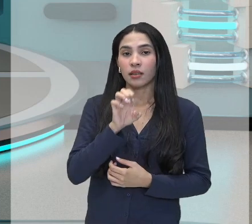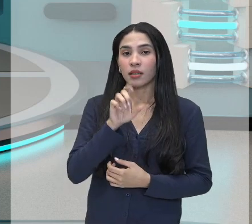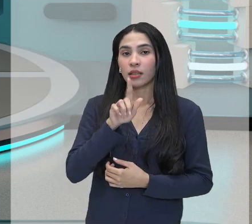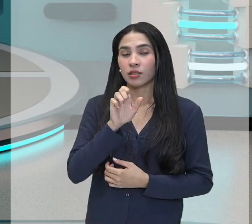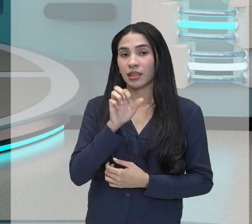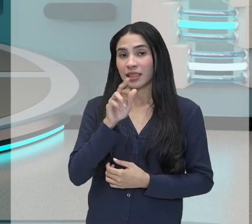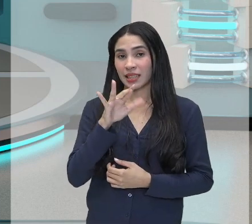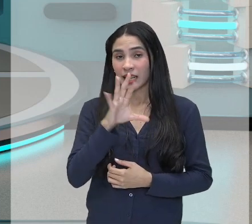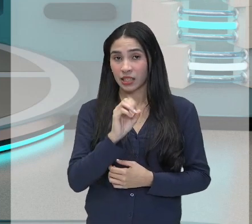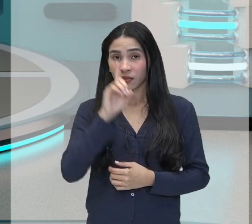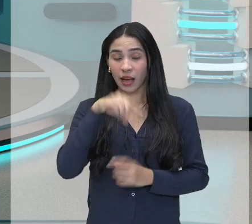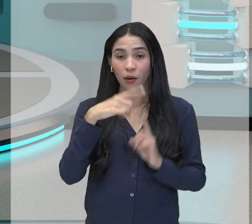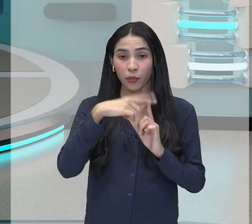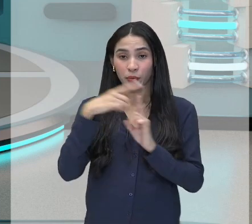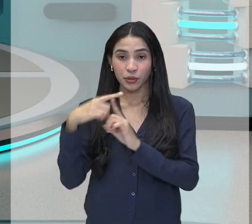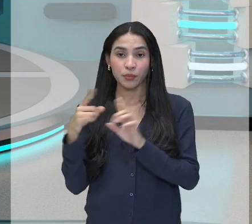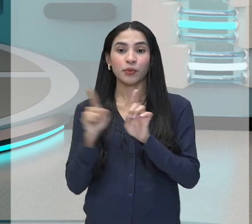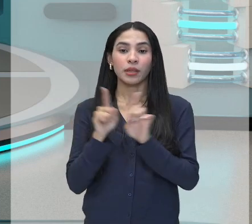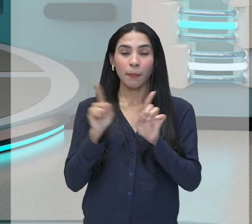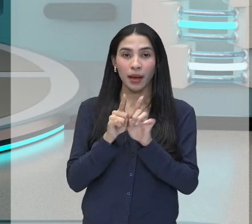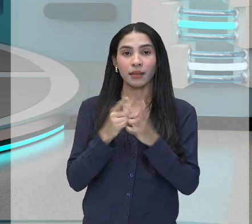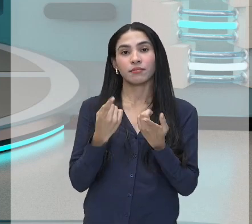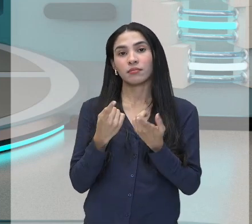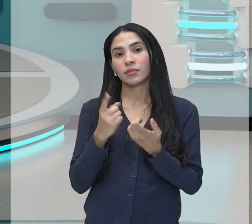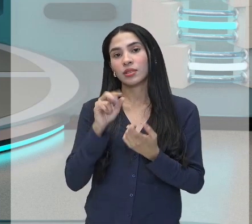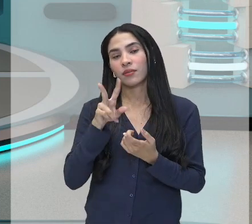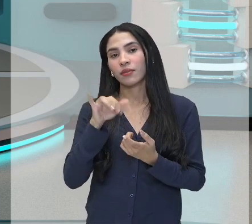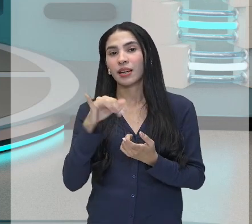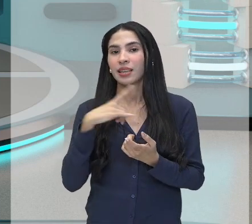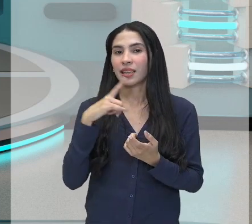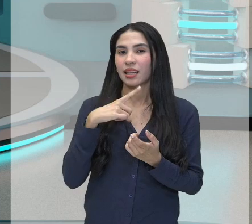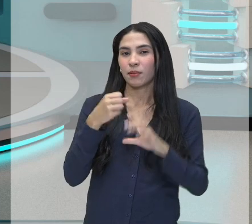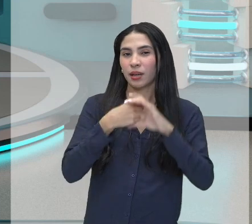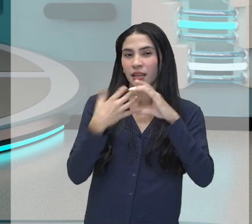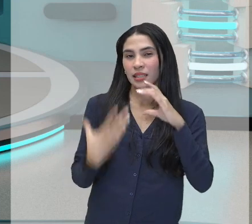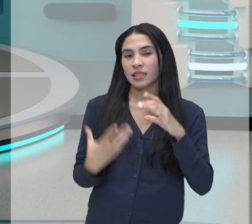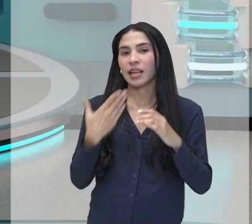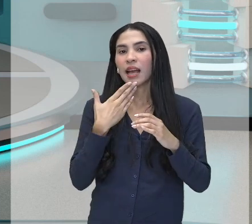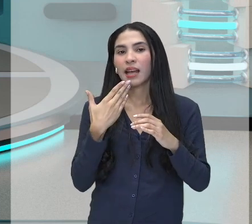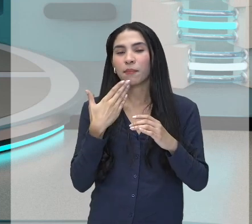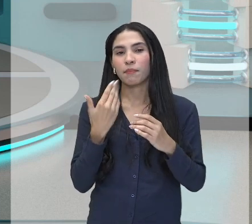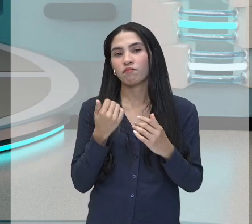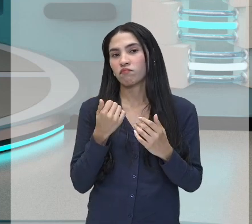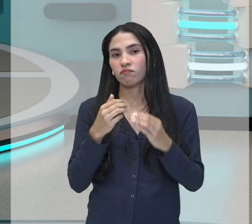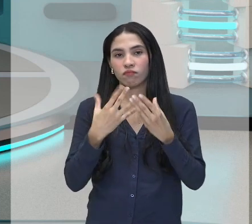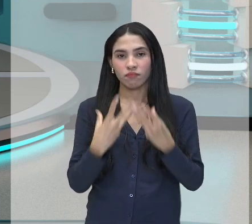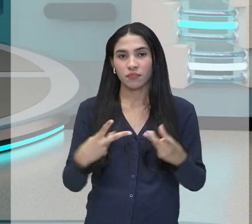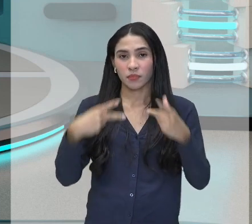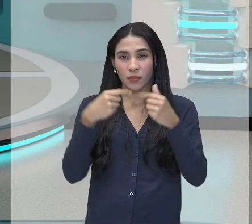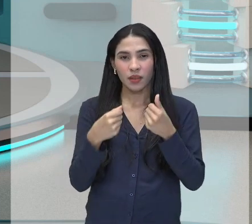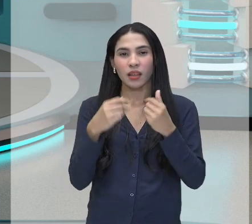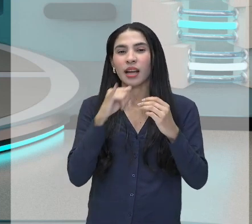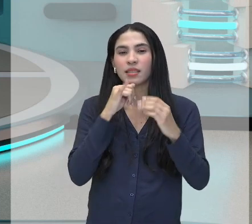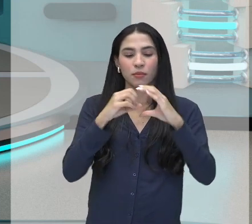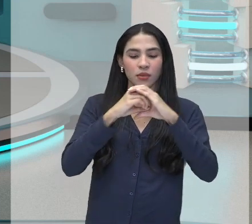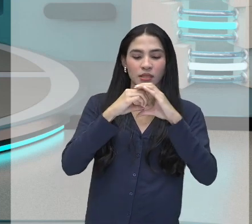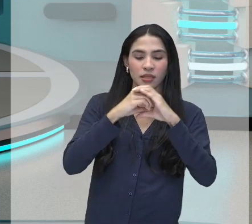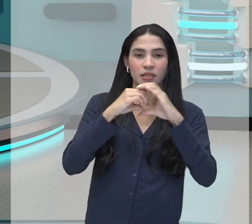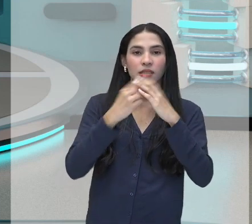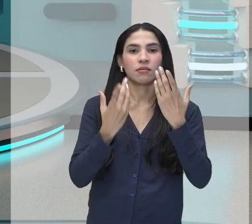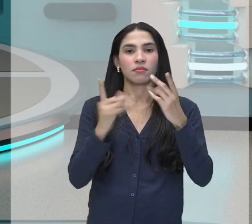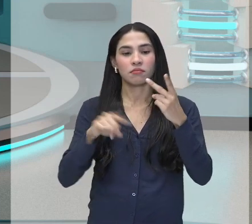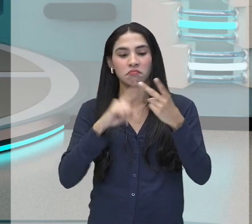um subtipo dessa doença crônica que já vai ter essa característica de deterioração de tecidos, de